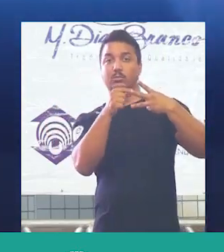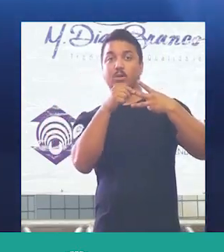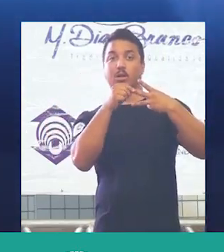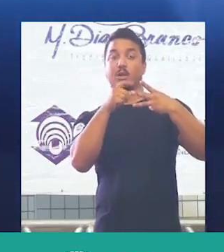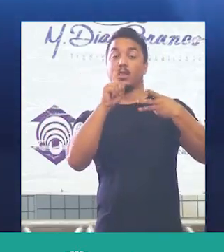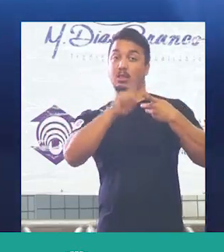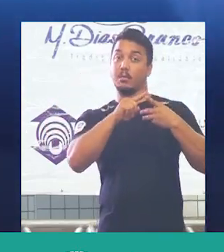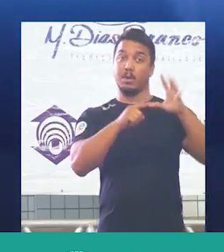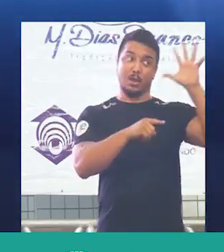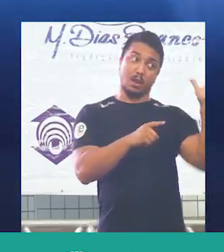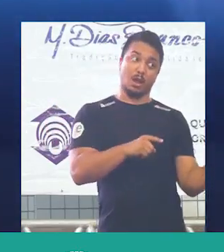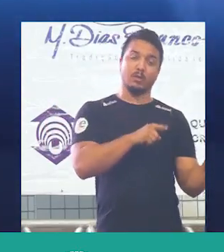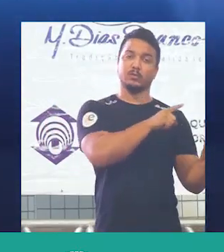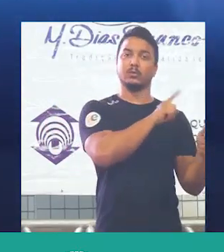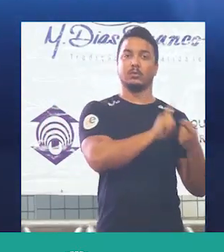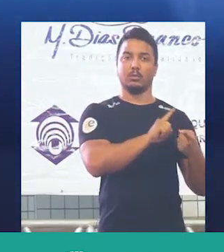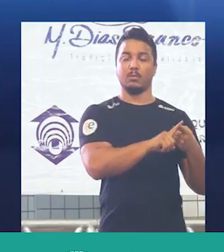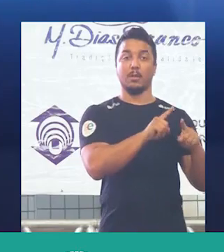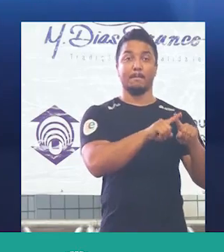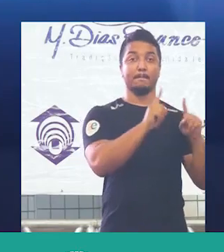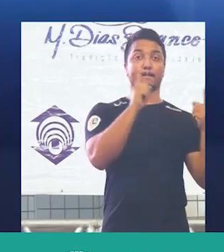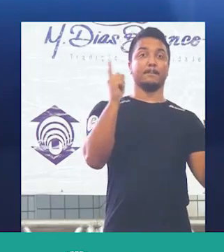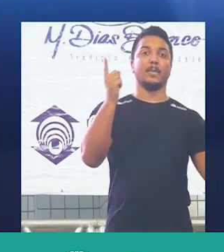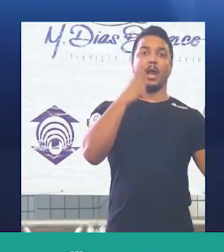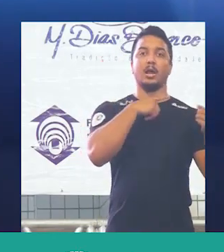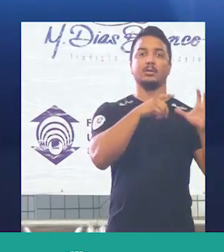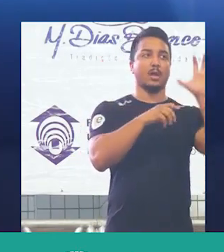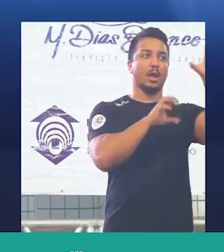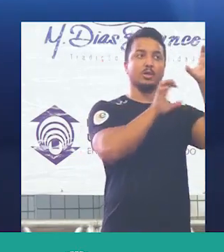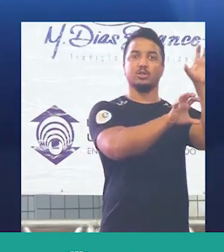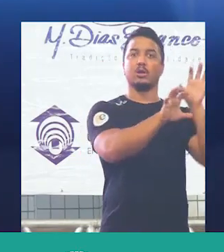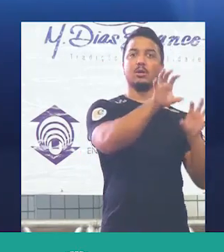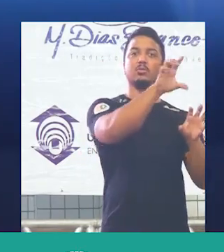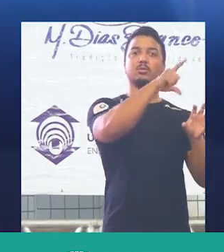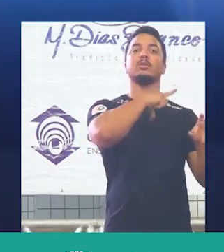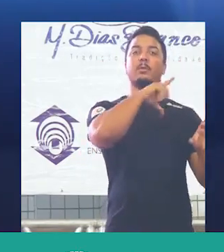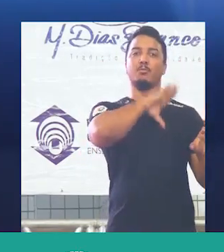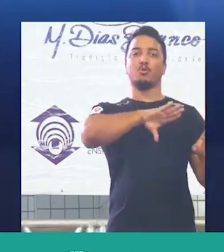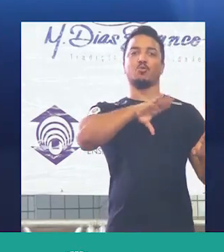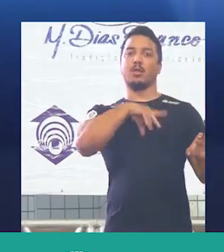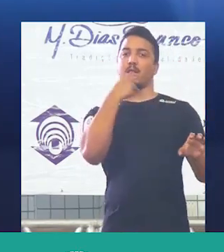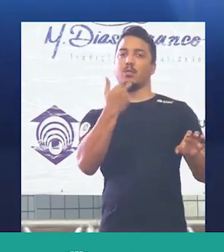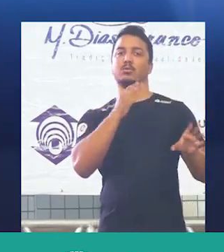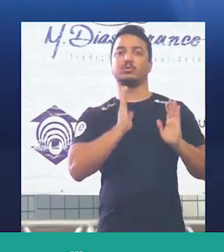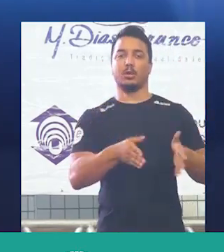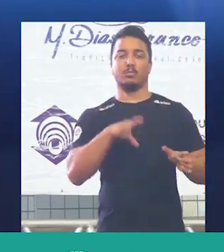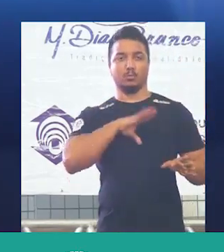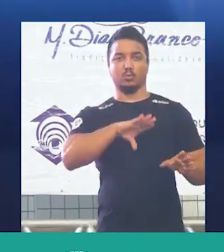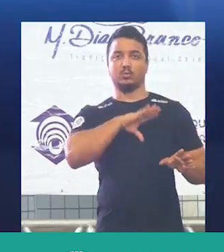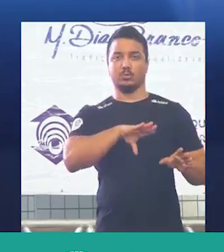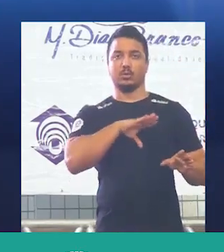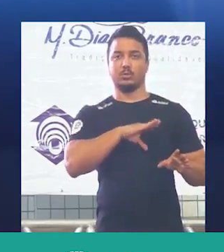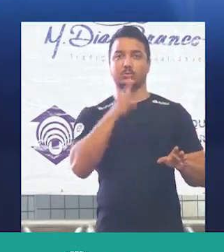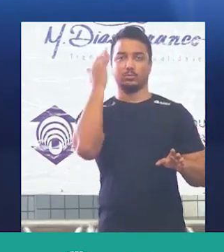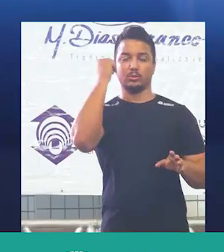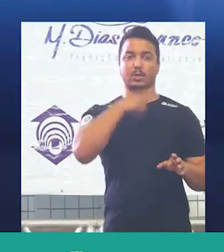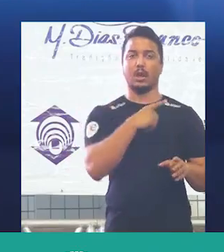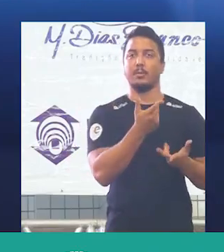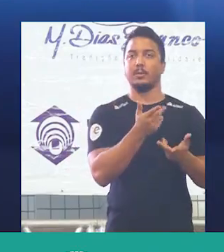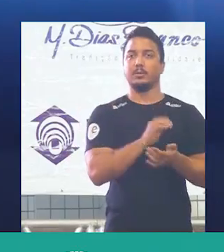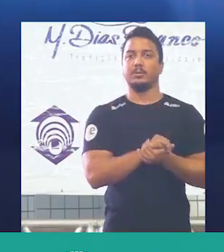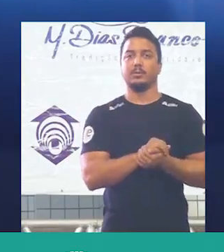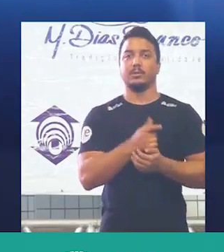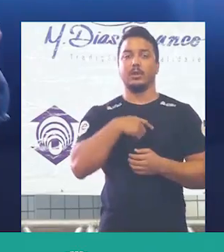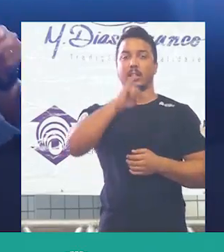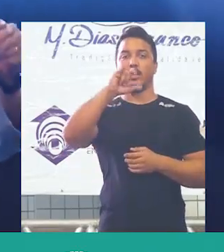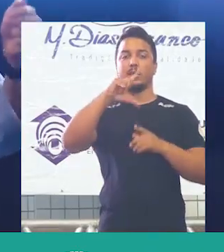que também vinham da África, mas que vinham de regiões que já se falava português. Açores, Ilha